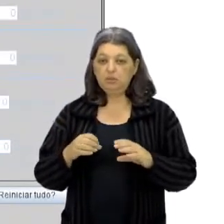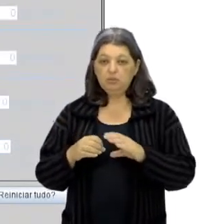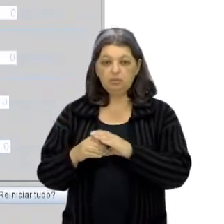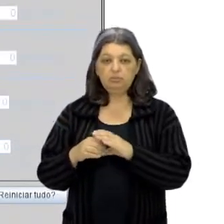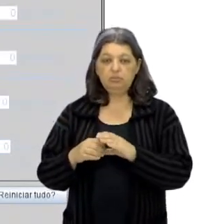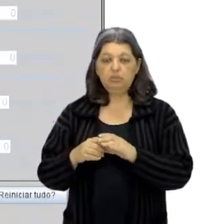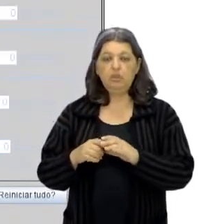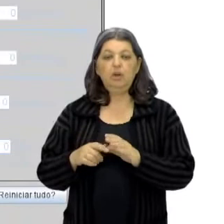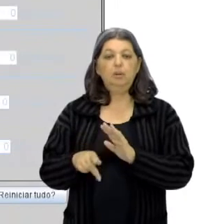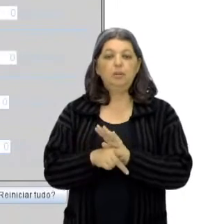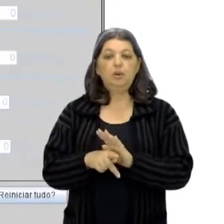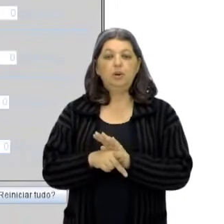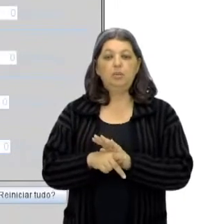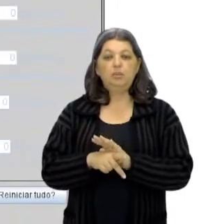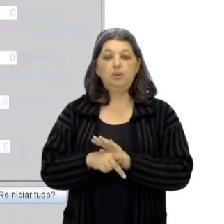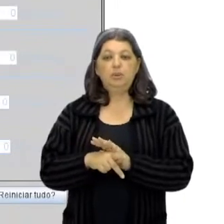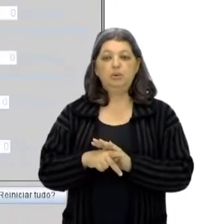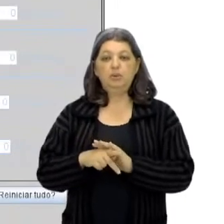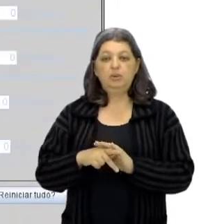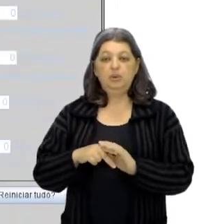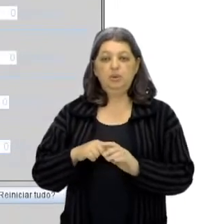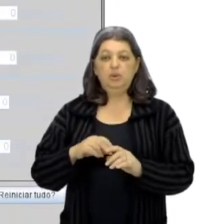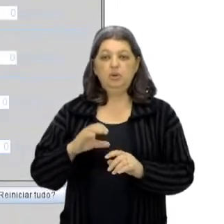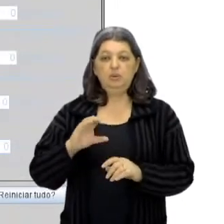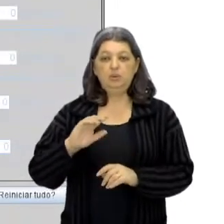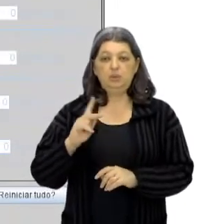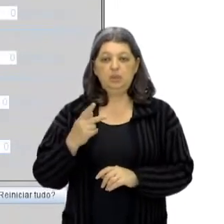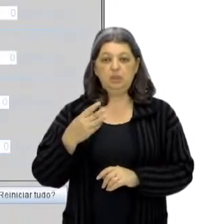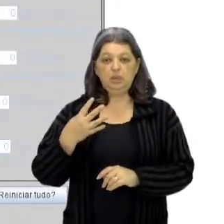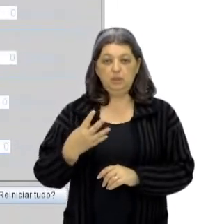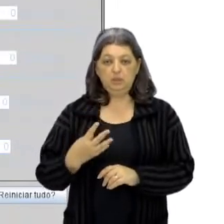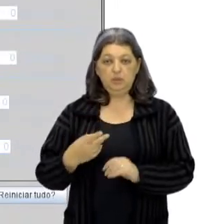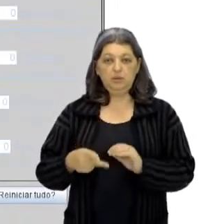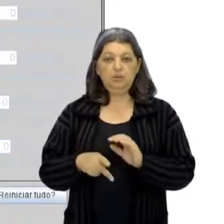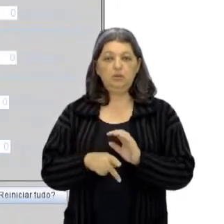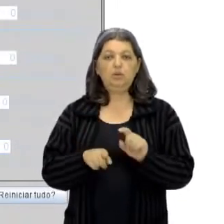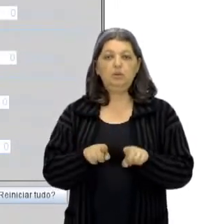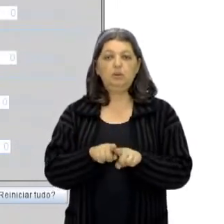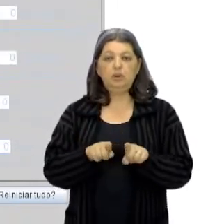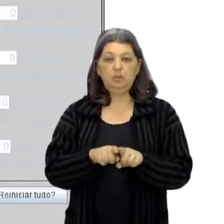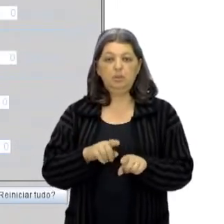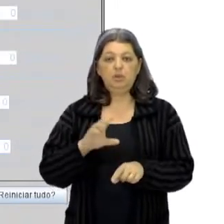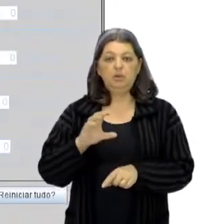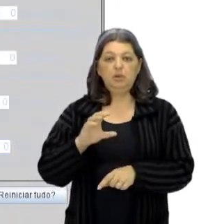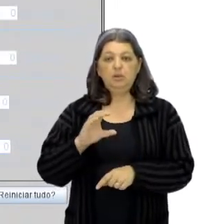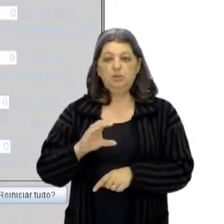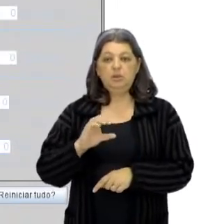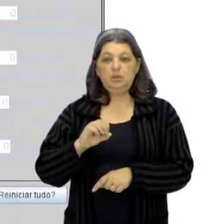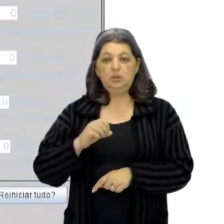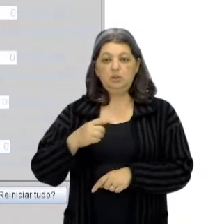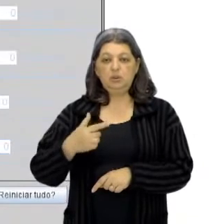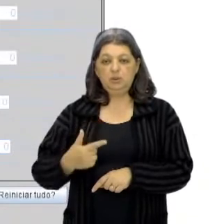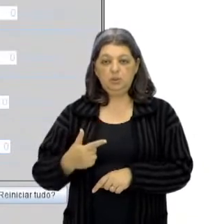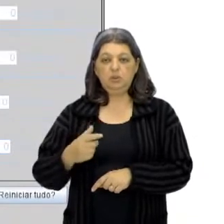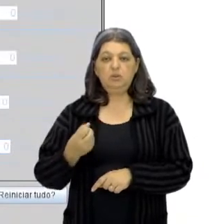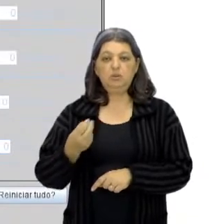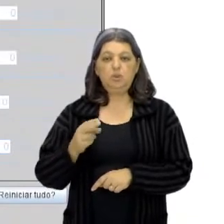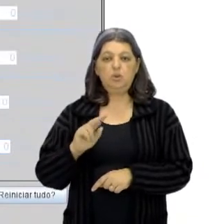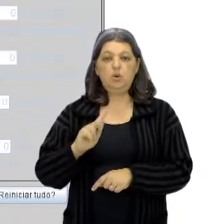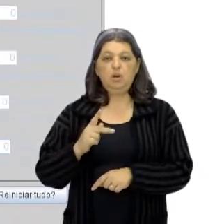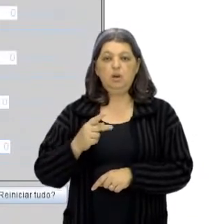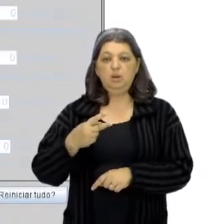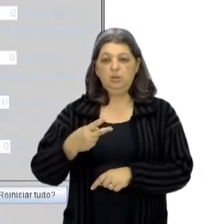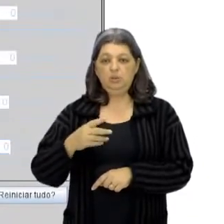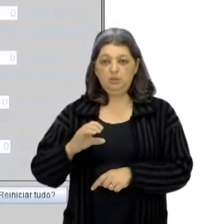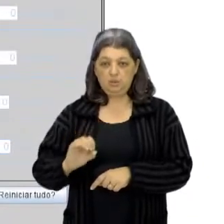para o vapor de água, para o gás carbônico, para o metano. Tá, e quando eu coloco o fóton de